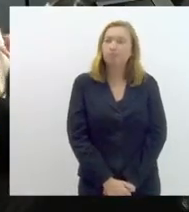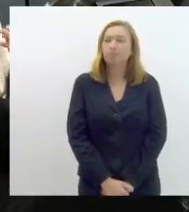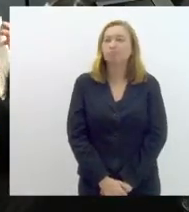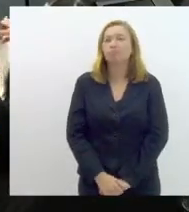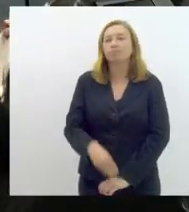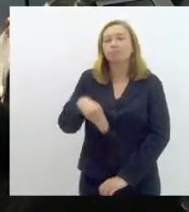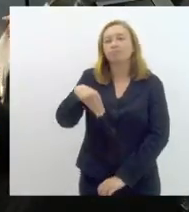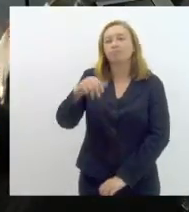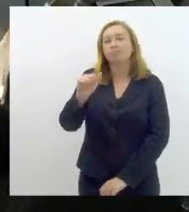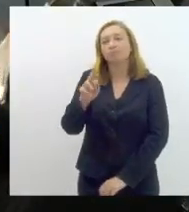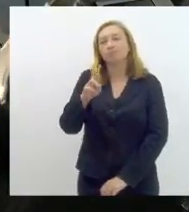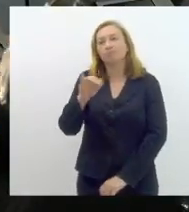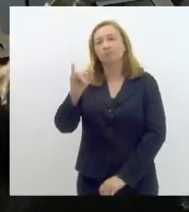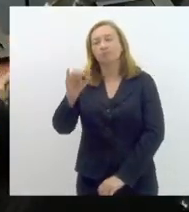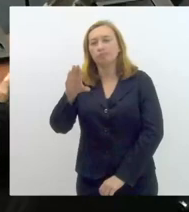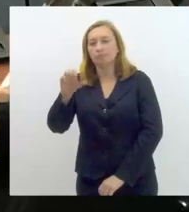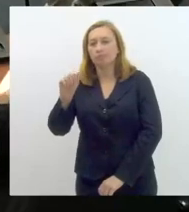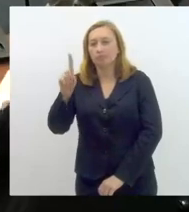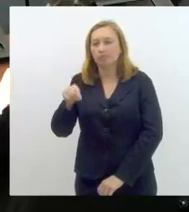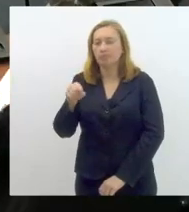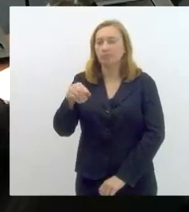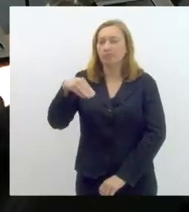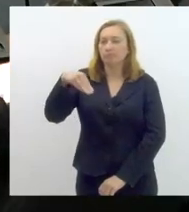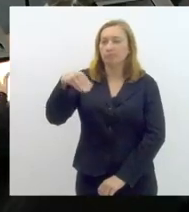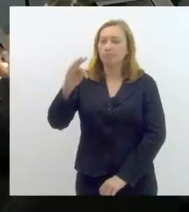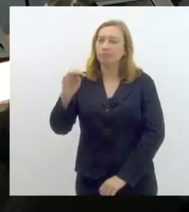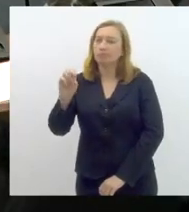Maricá, Matheus Souza dos Santos.